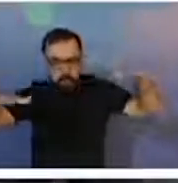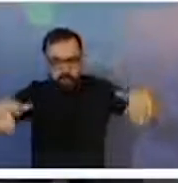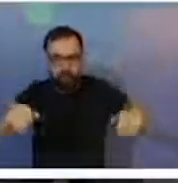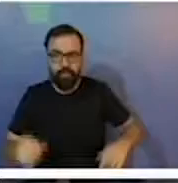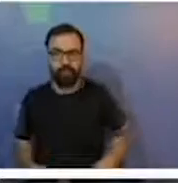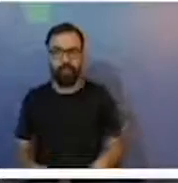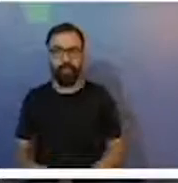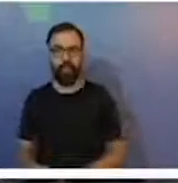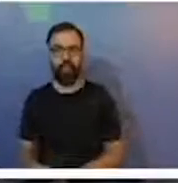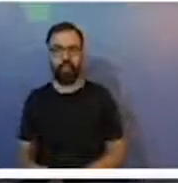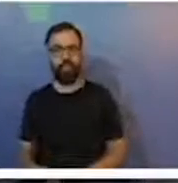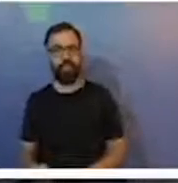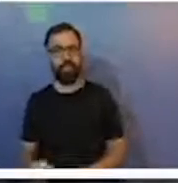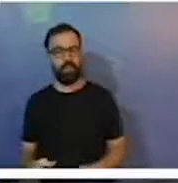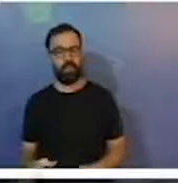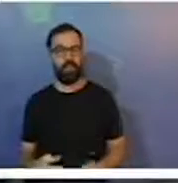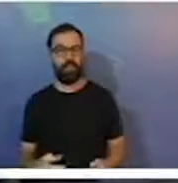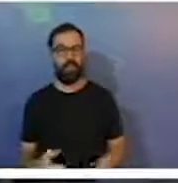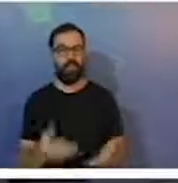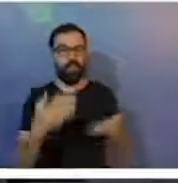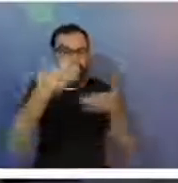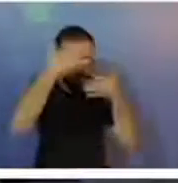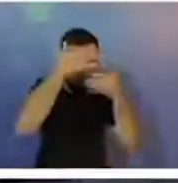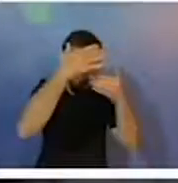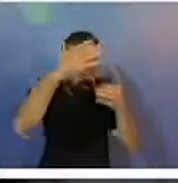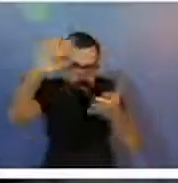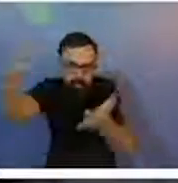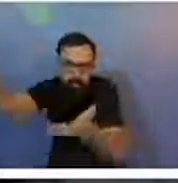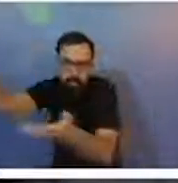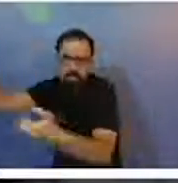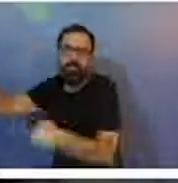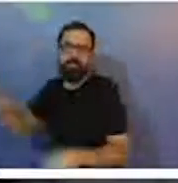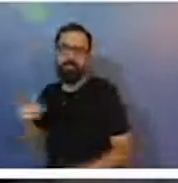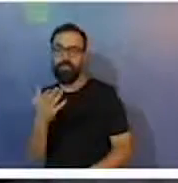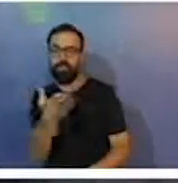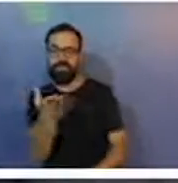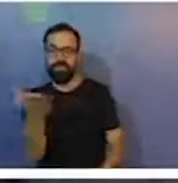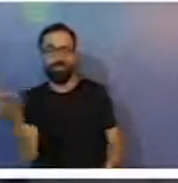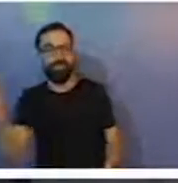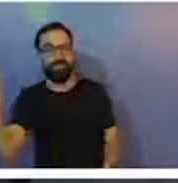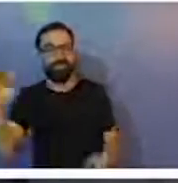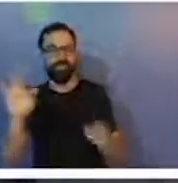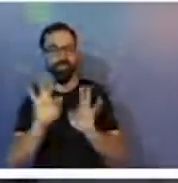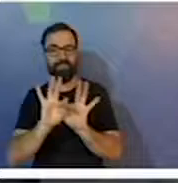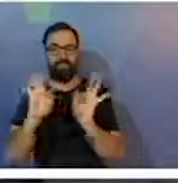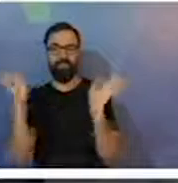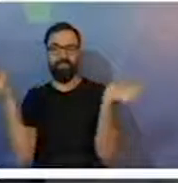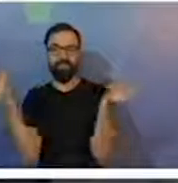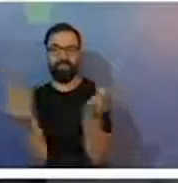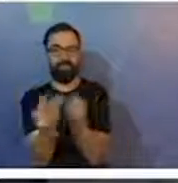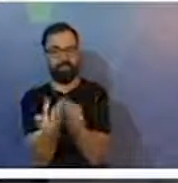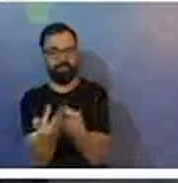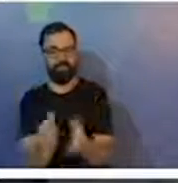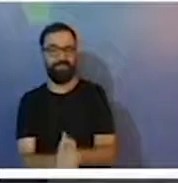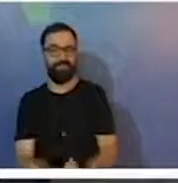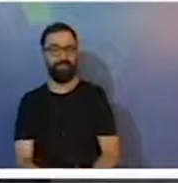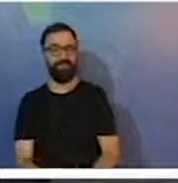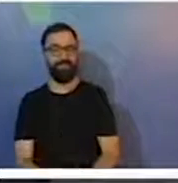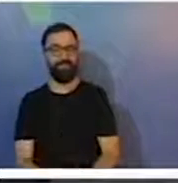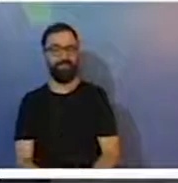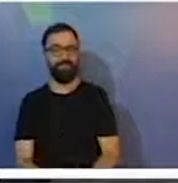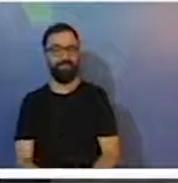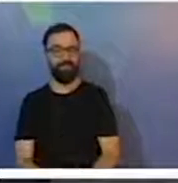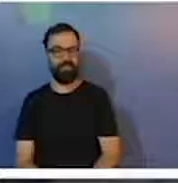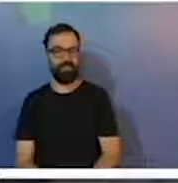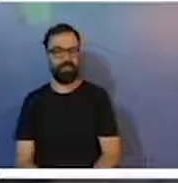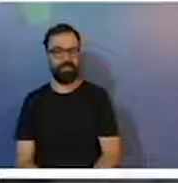mente e claro como não agradecer a sua família como deixar a sua família de Fora